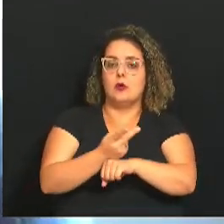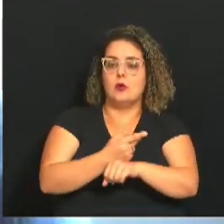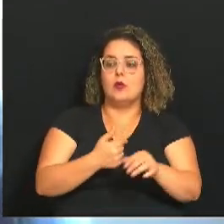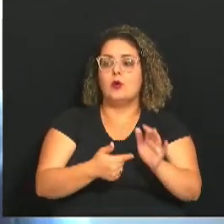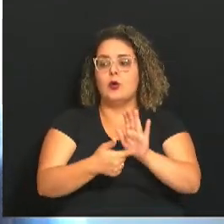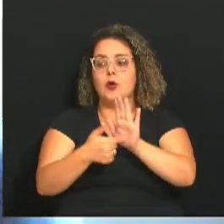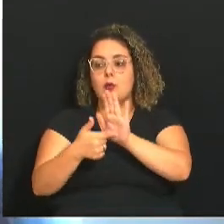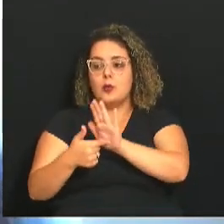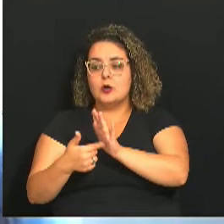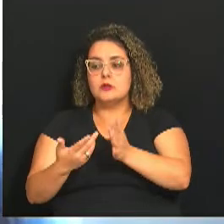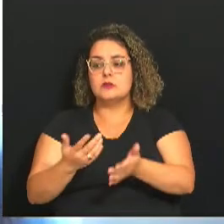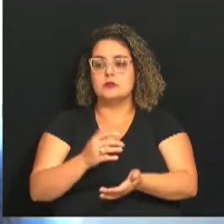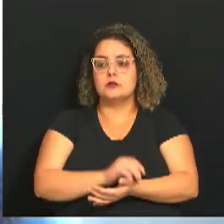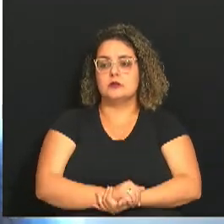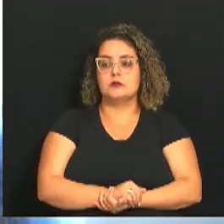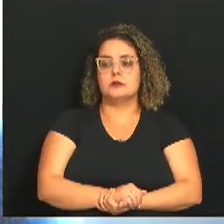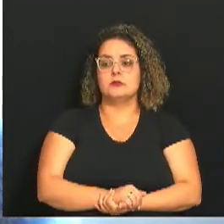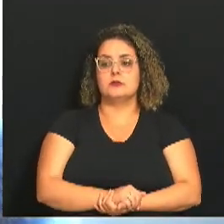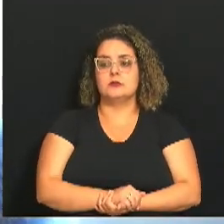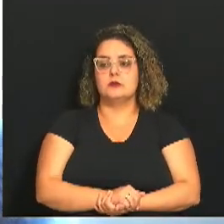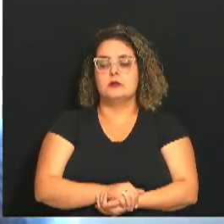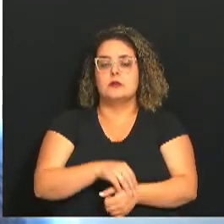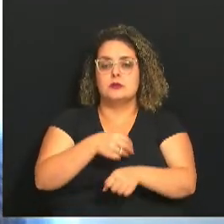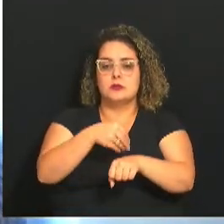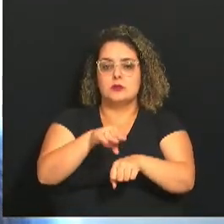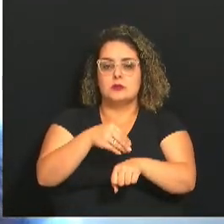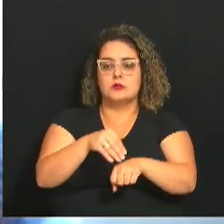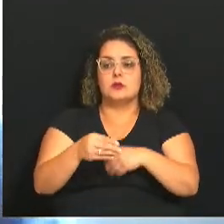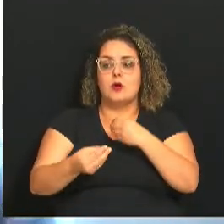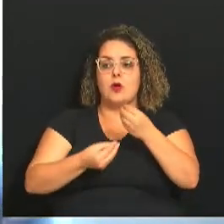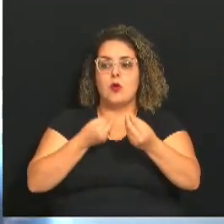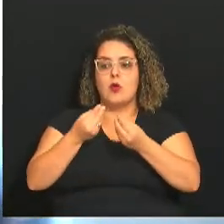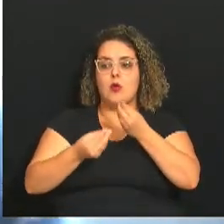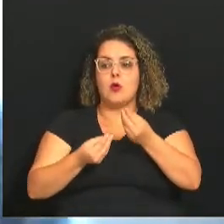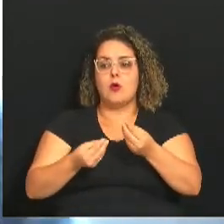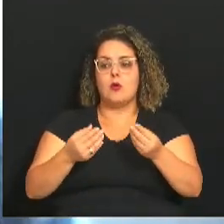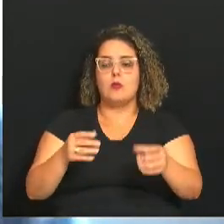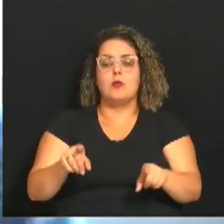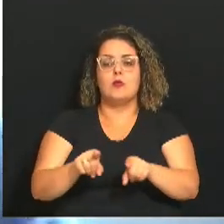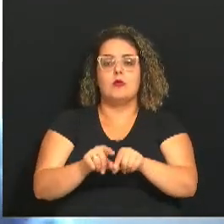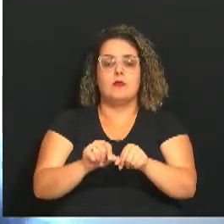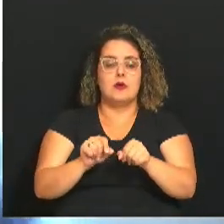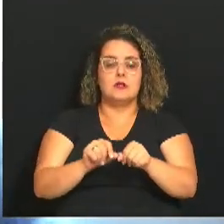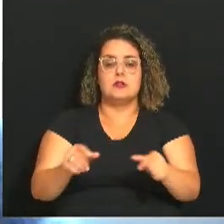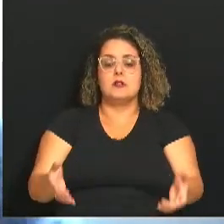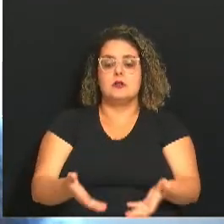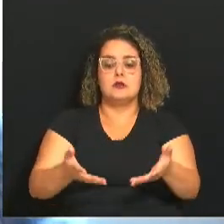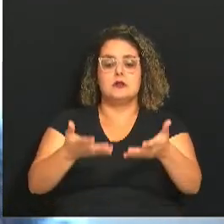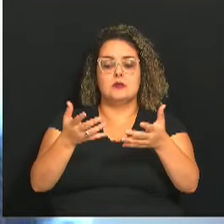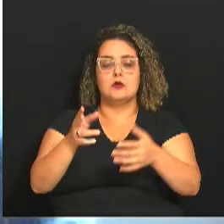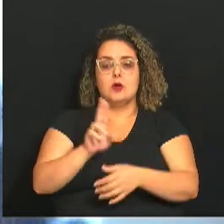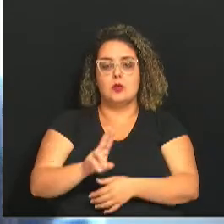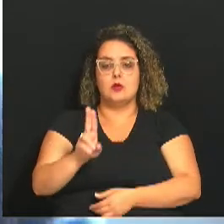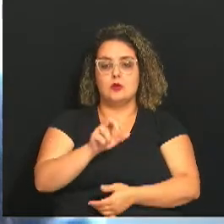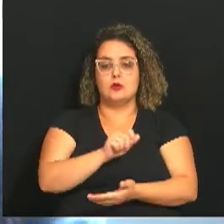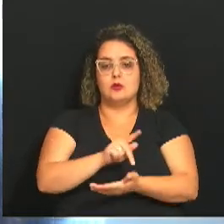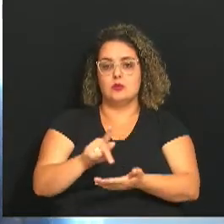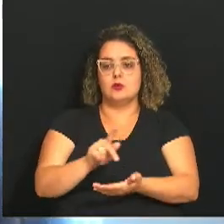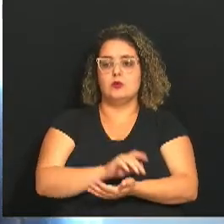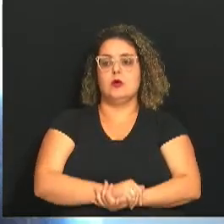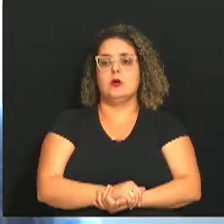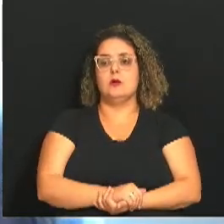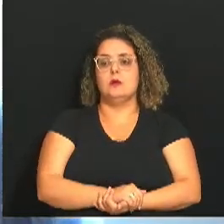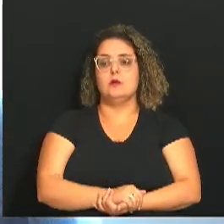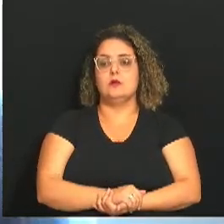apontar, né, instruir as pessoas com relação a isso e incentivar que elas façam uso desses aplicativos,